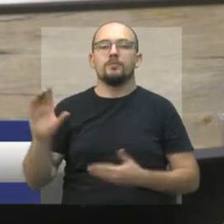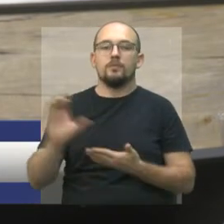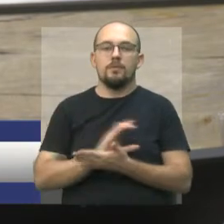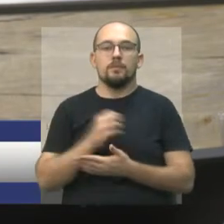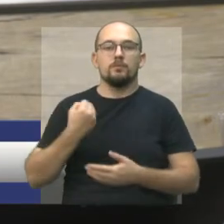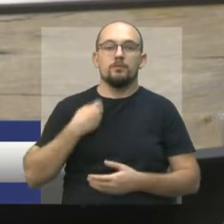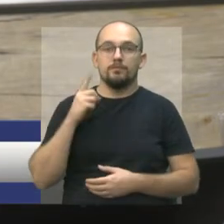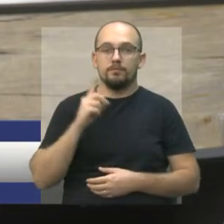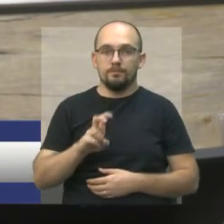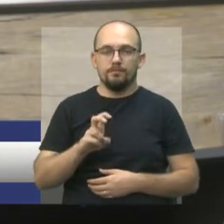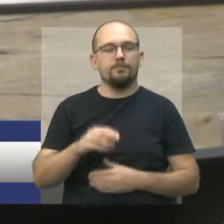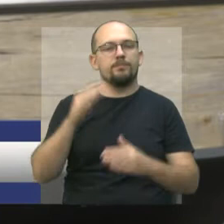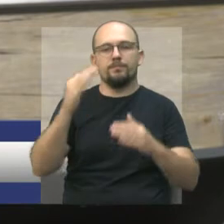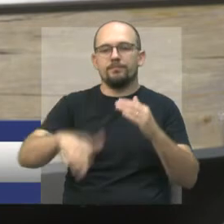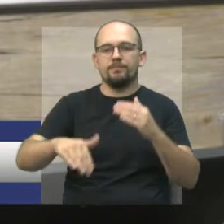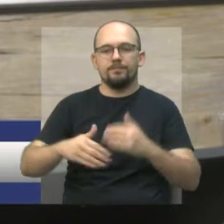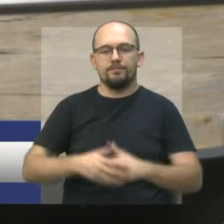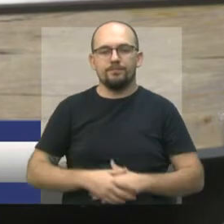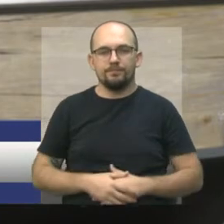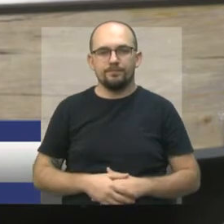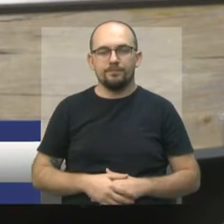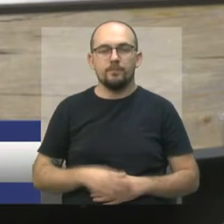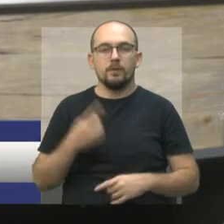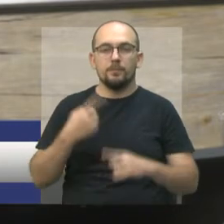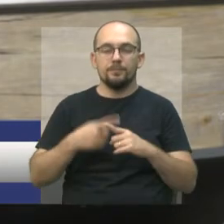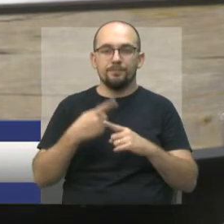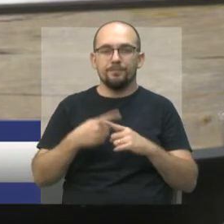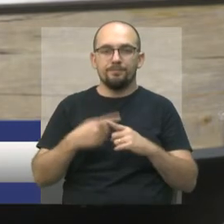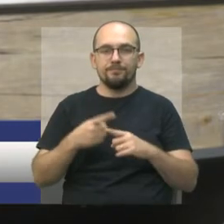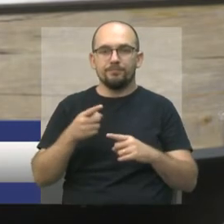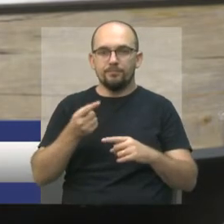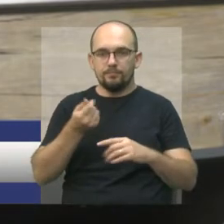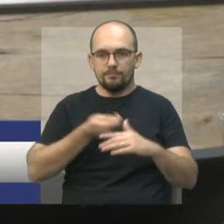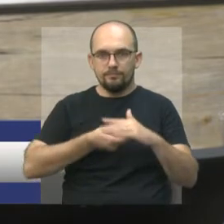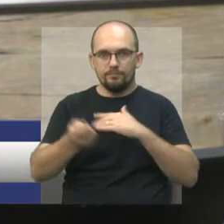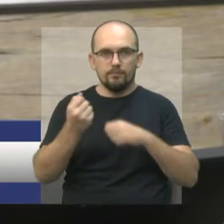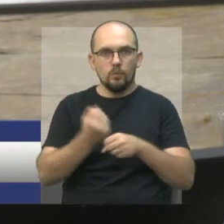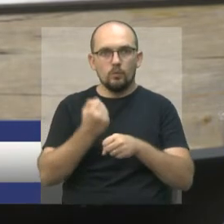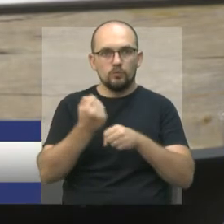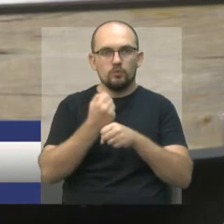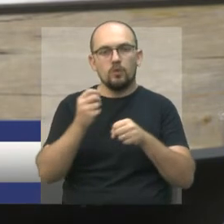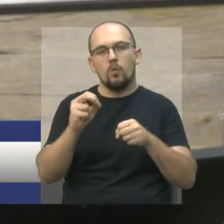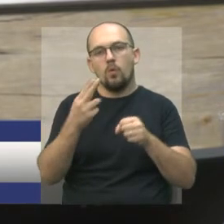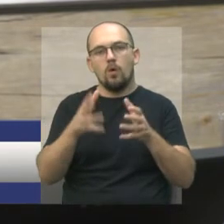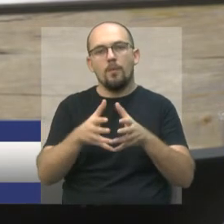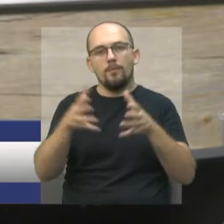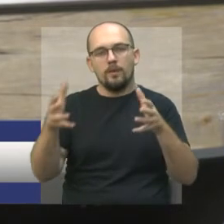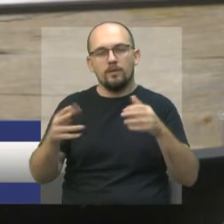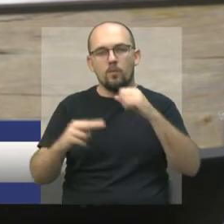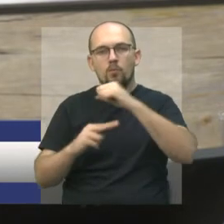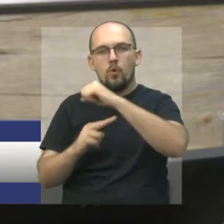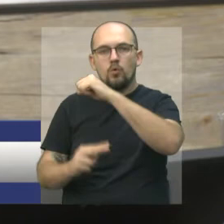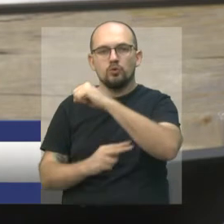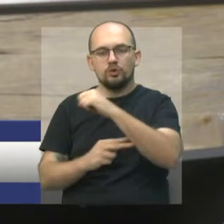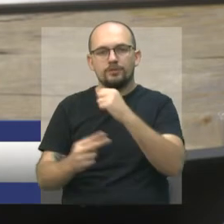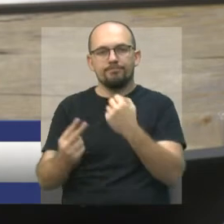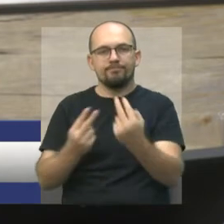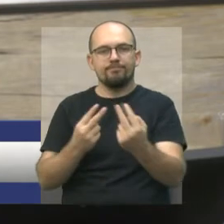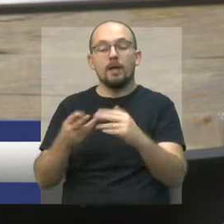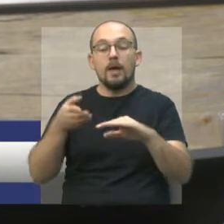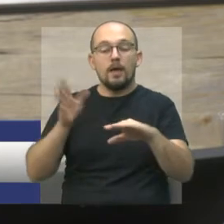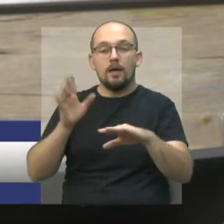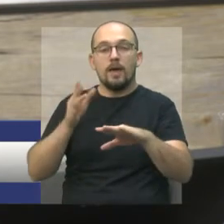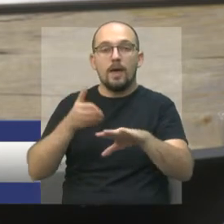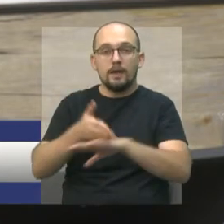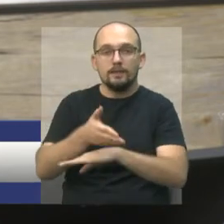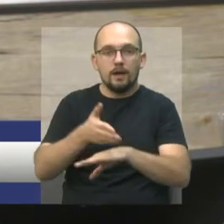15. Contrário. Vez que a destinação de recursos à construção e ampliação de uma ponte na entrada